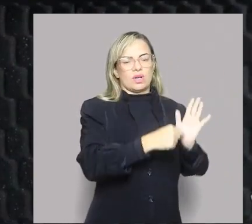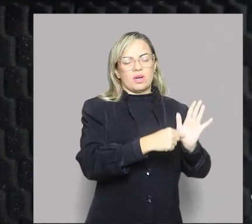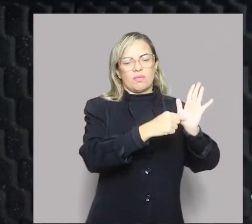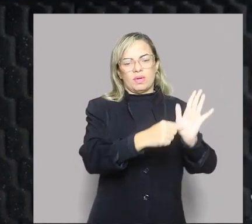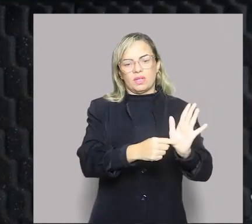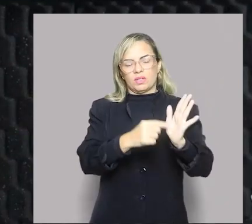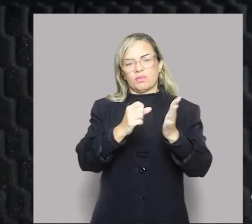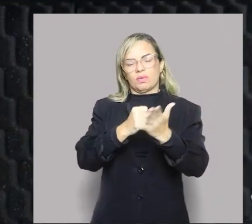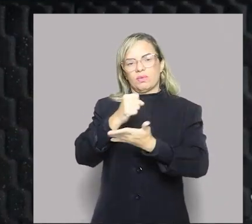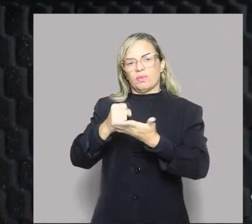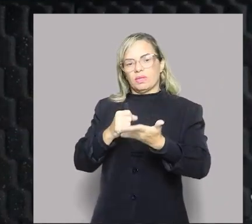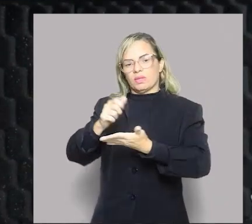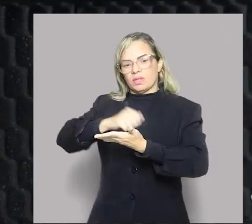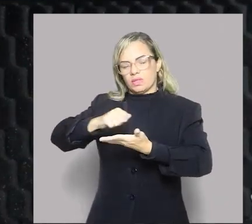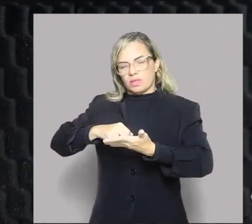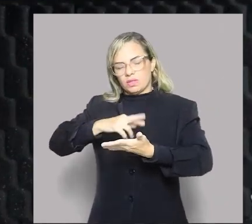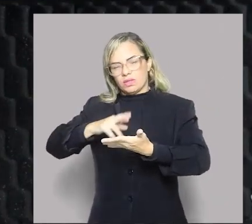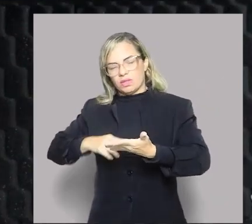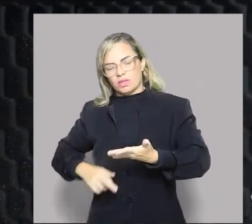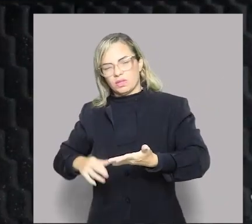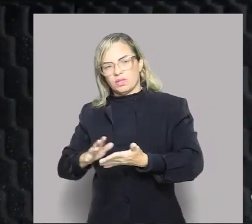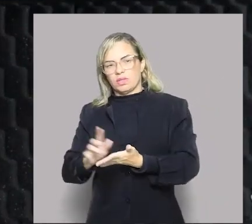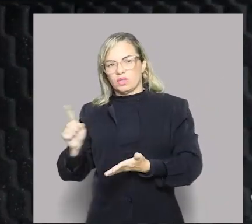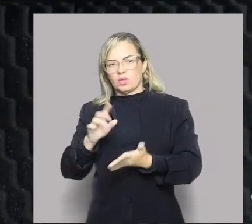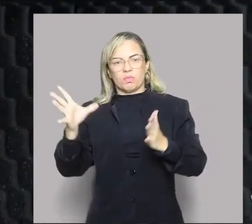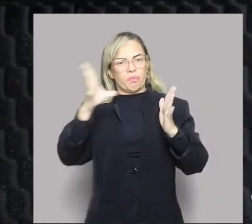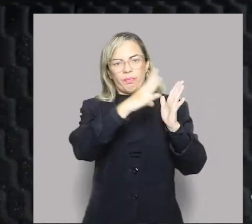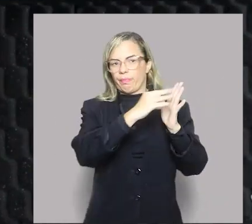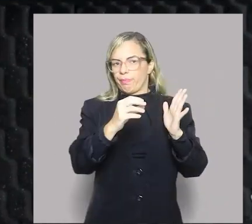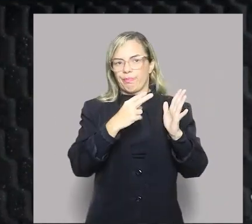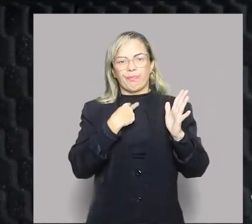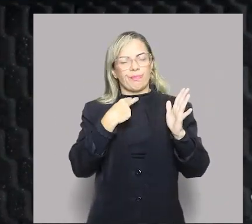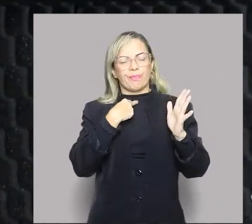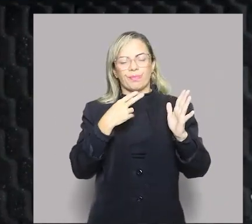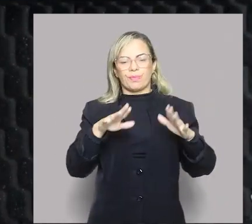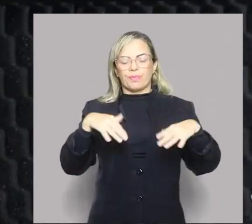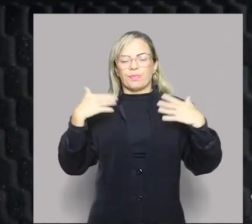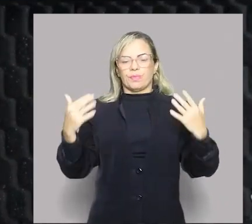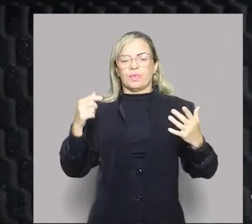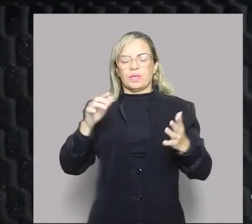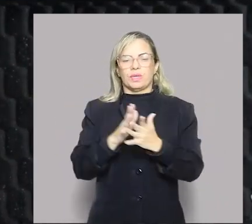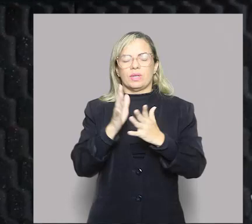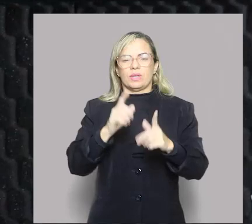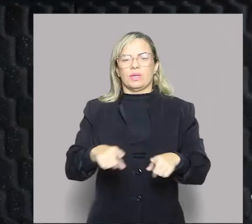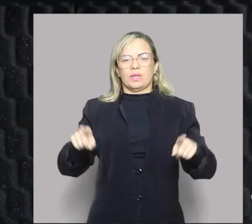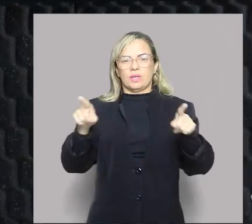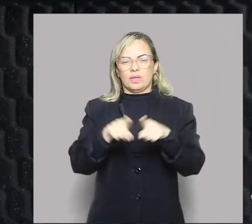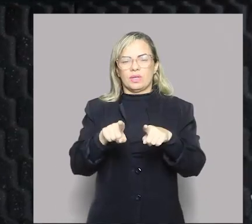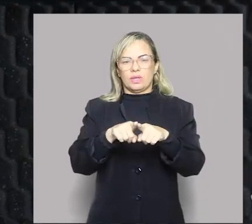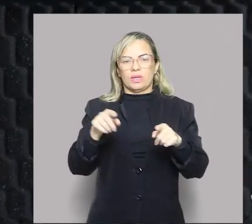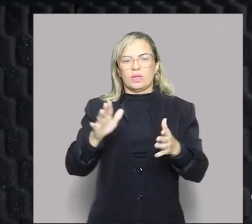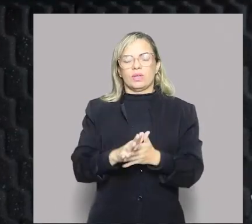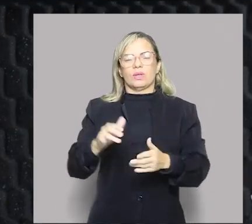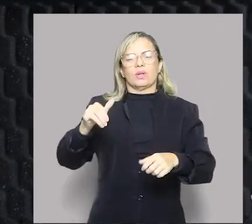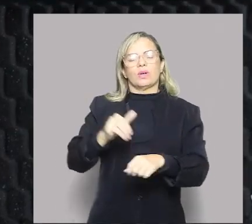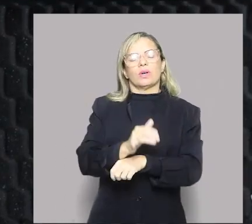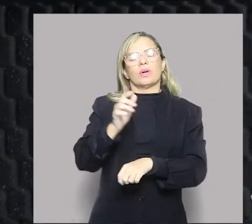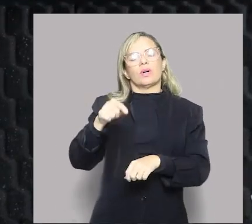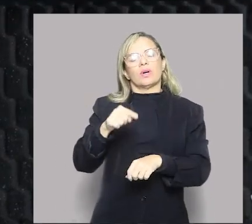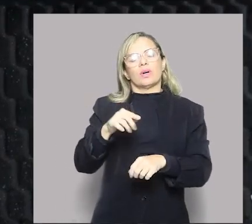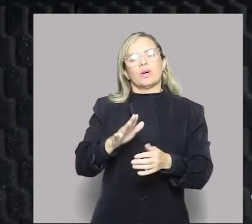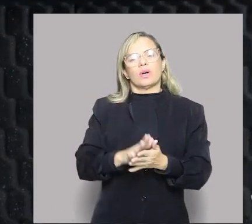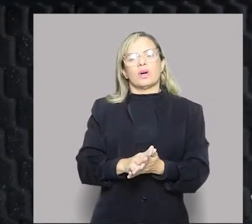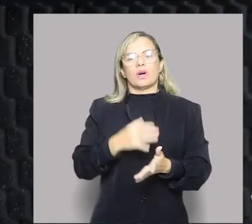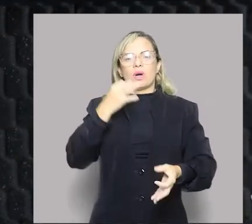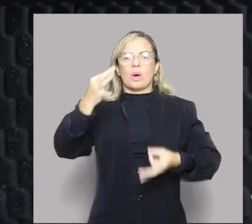né? Esses dados não podem ser copiados. Então, o dado, ele também aparece como uma estratégia argumentativa. Lembre-se